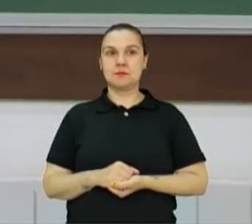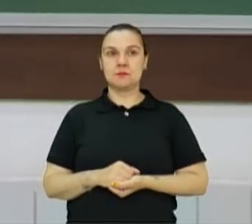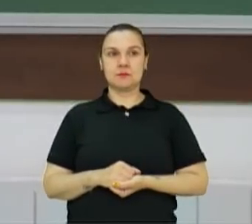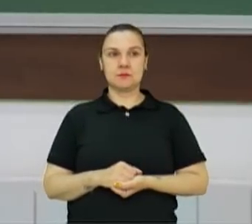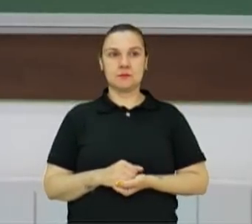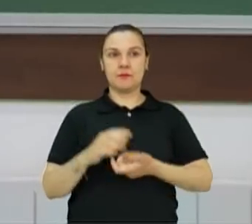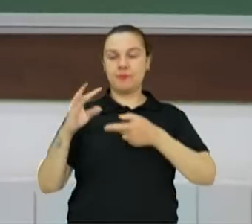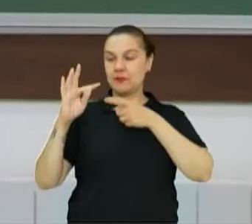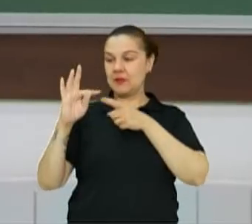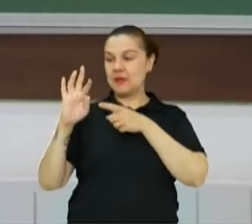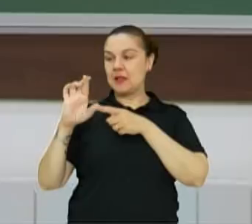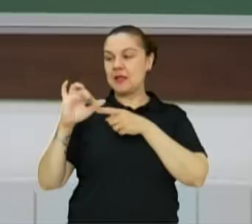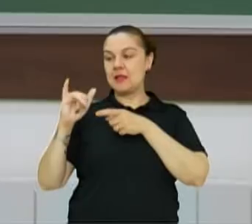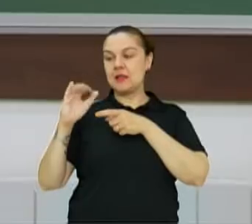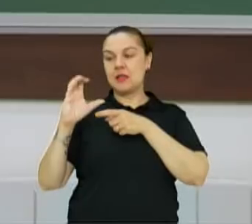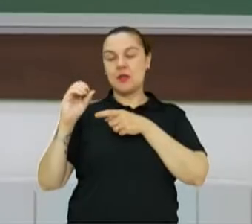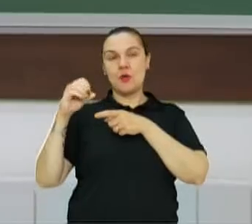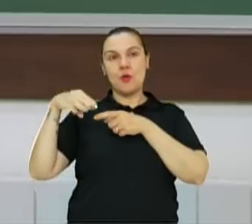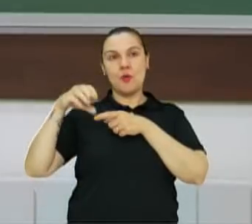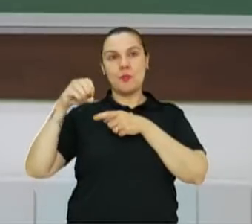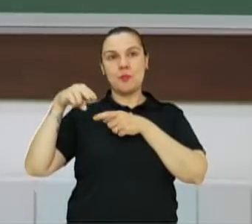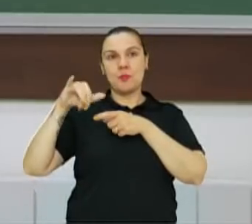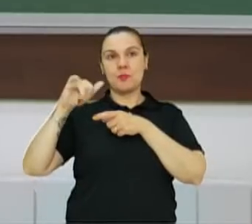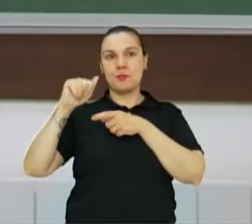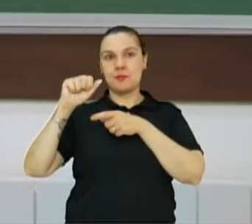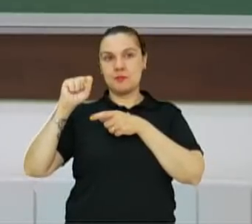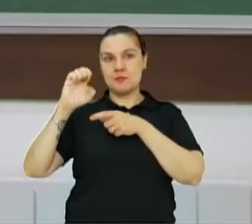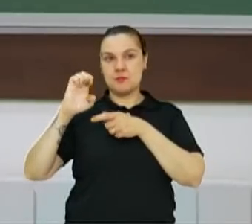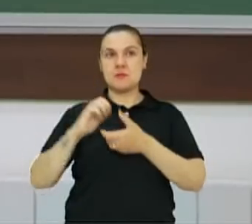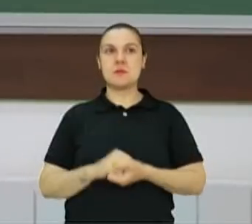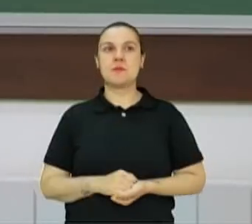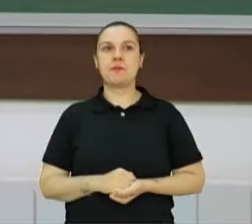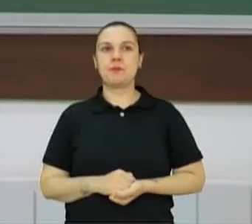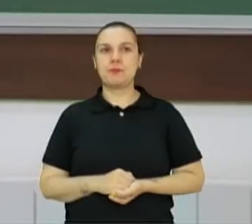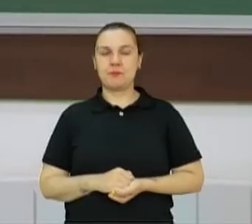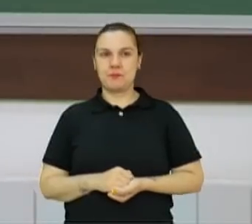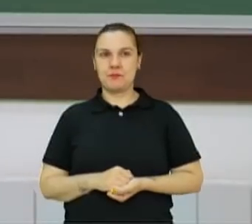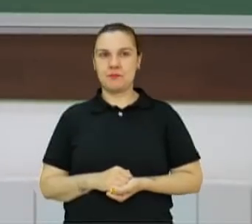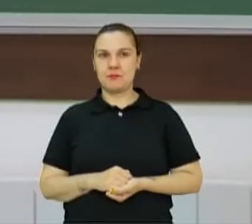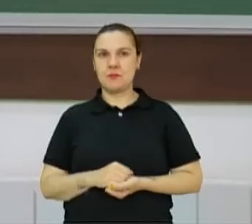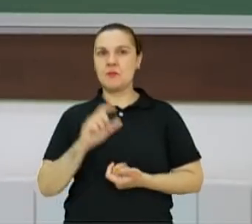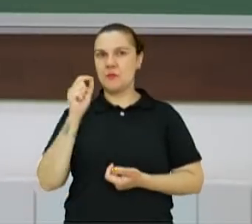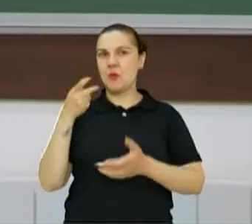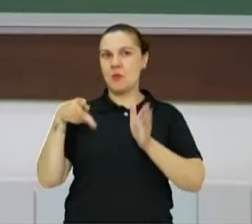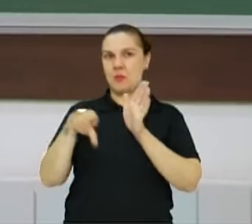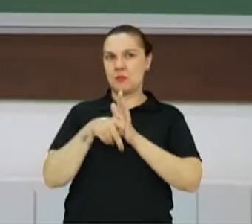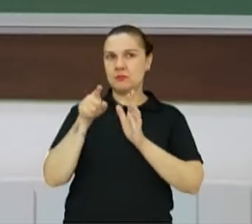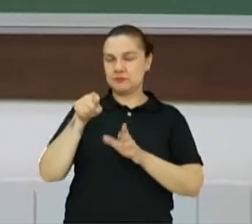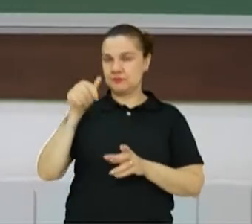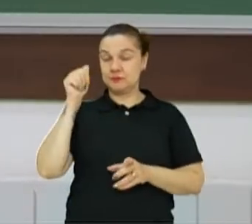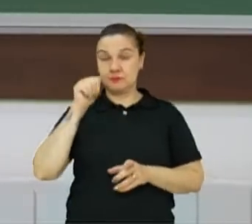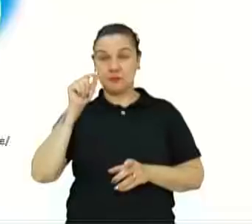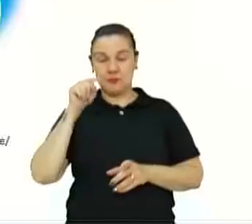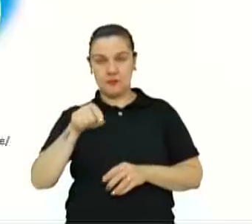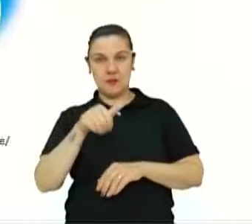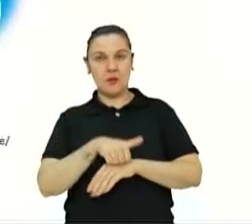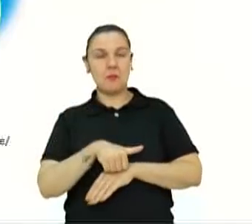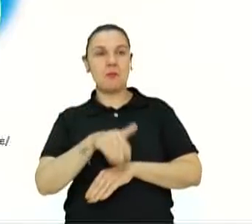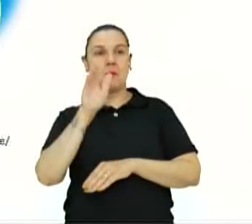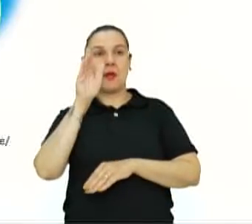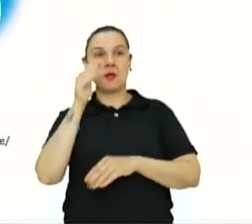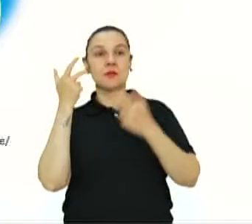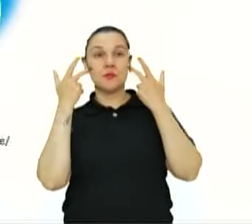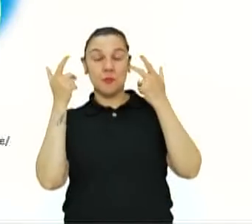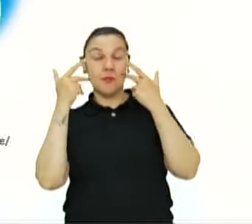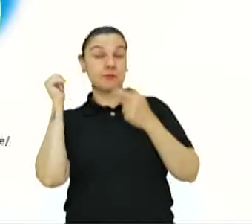a tricomoníase? Você lembra quando a gente falou dela lá na aula sobre o sistema genital feminino? Essa é uma doença muito mais